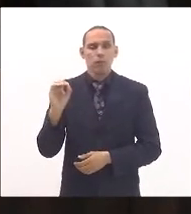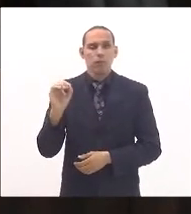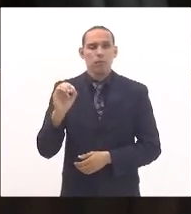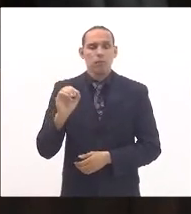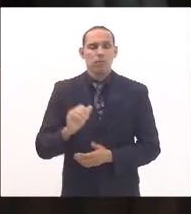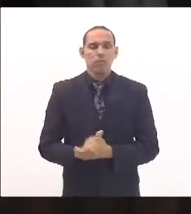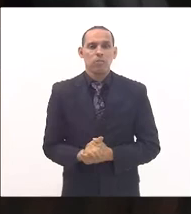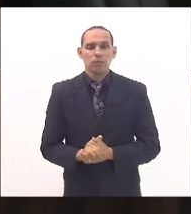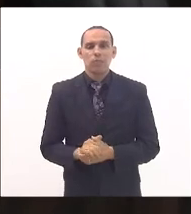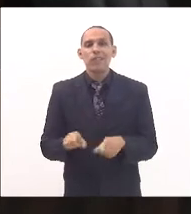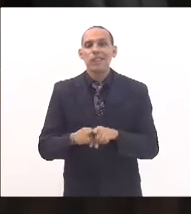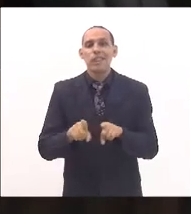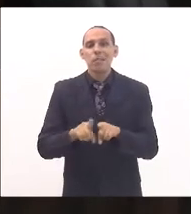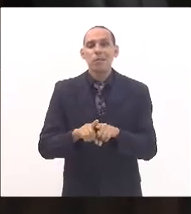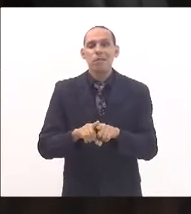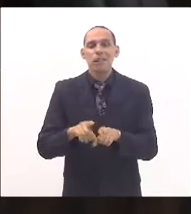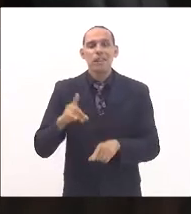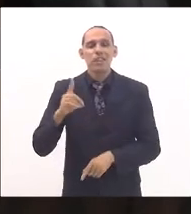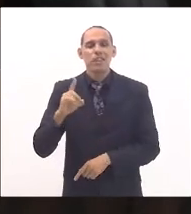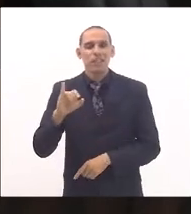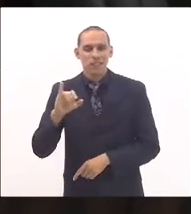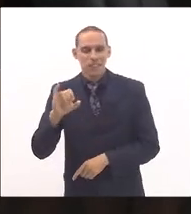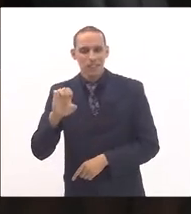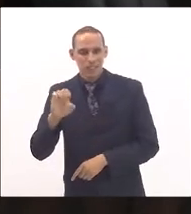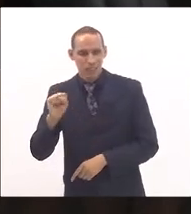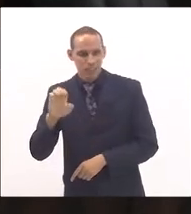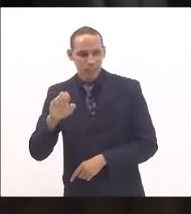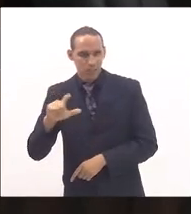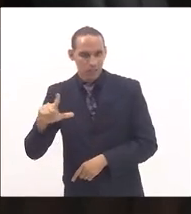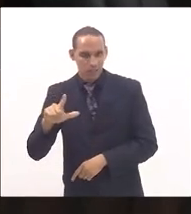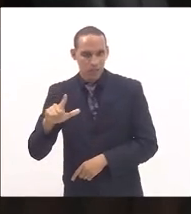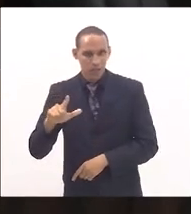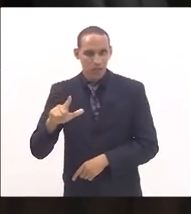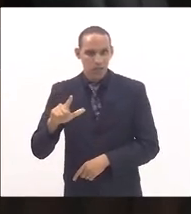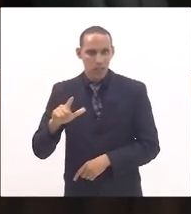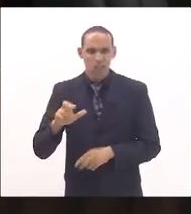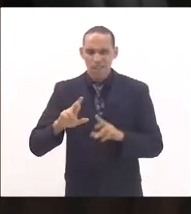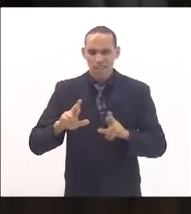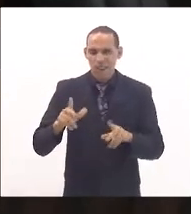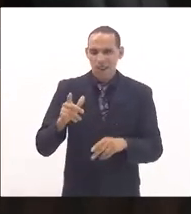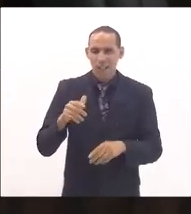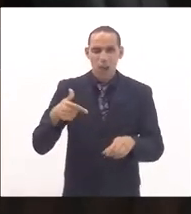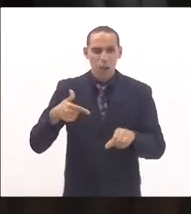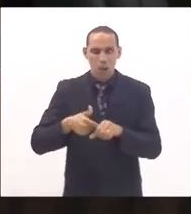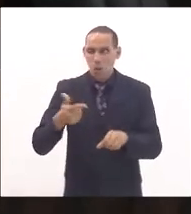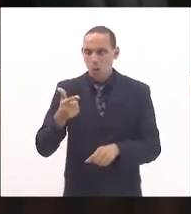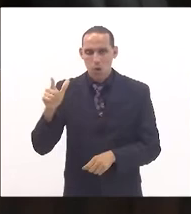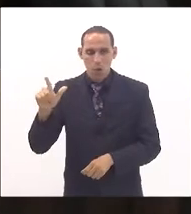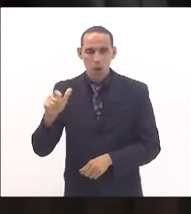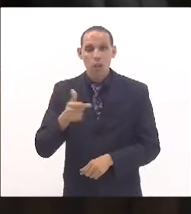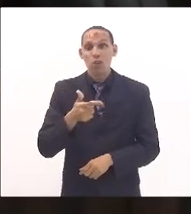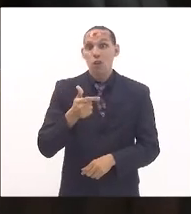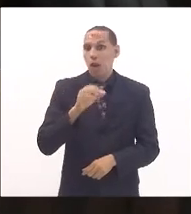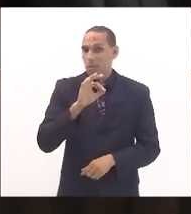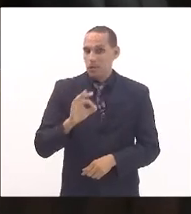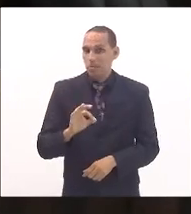e que o óleo diesel, ao contrário dos demais combustíveis, logicamente, tem alíquota de